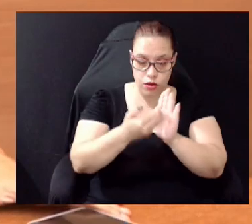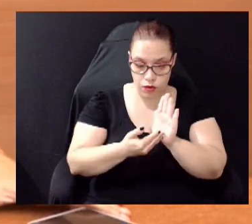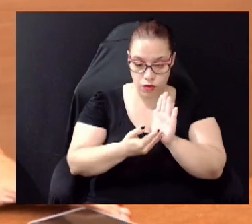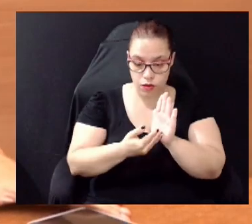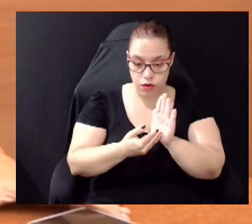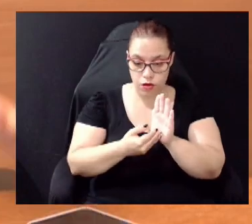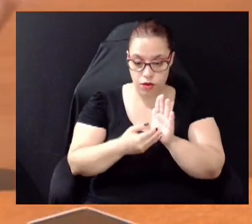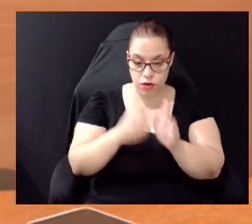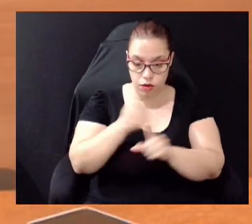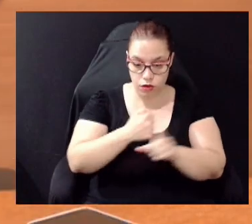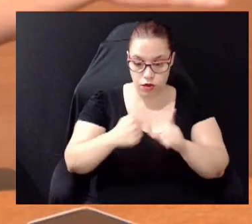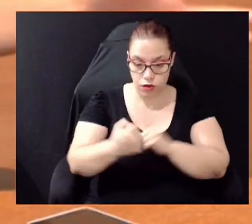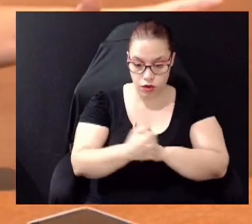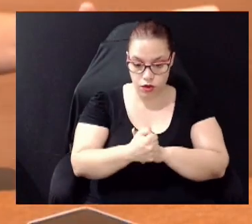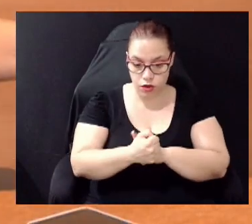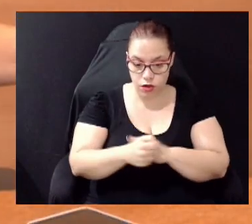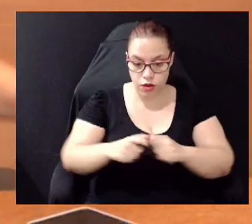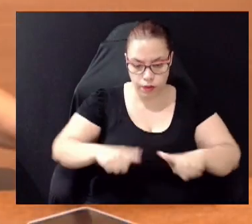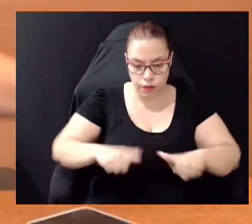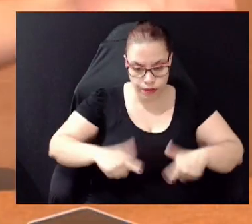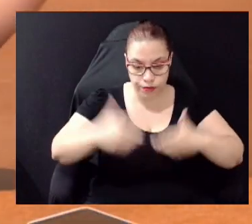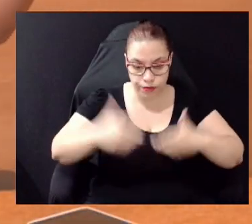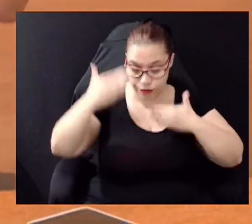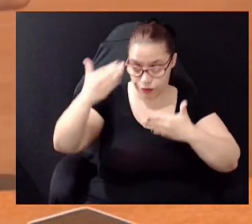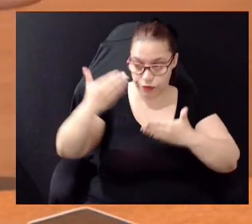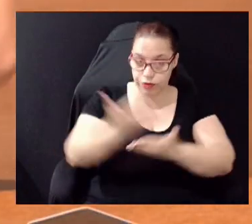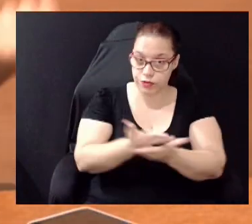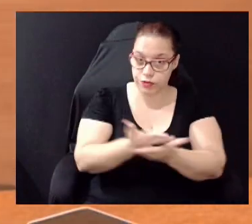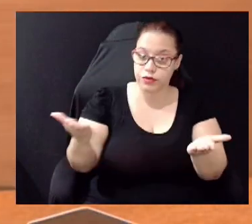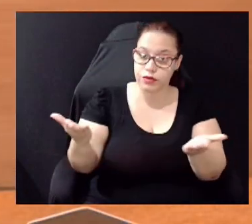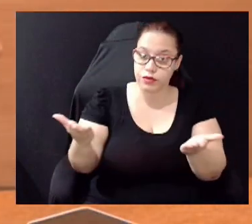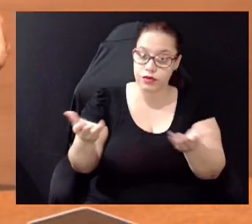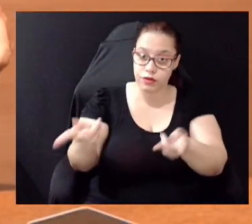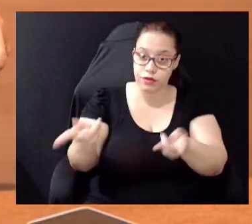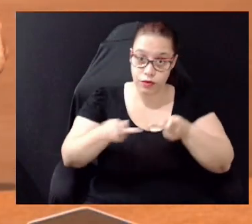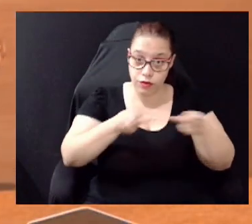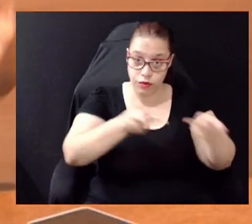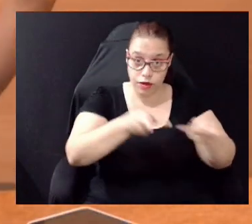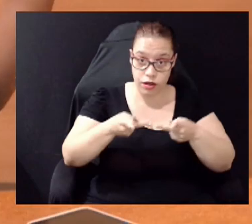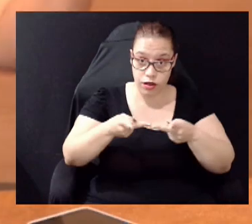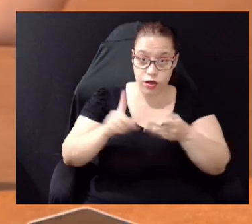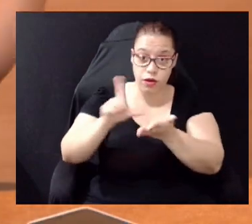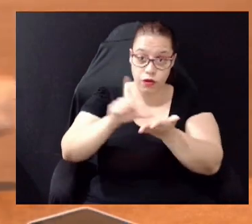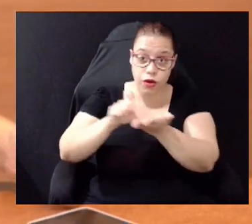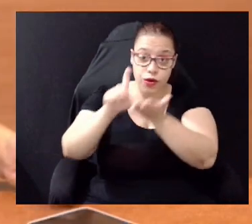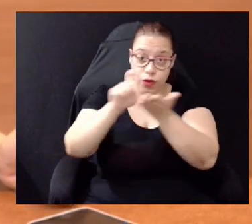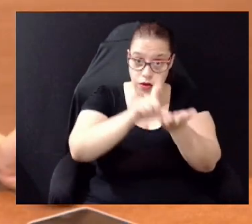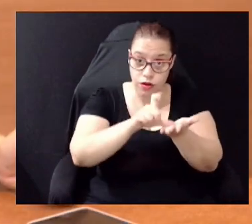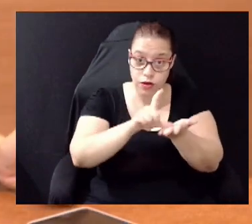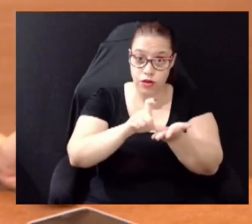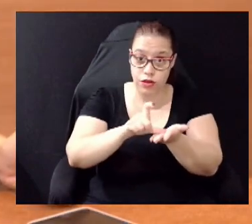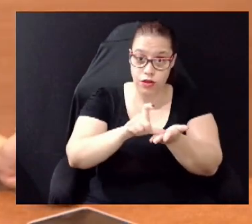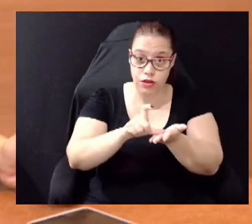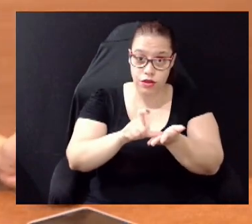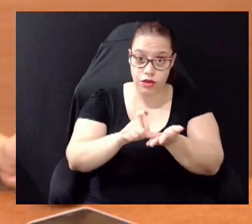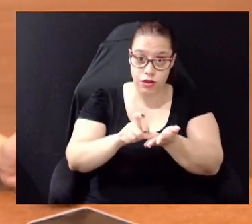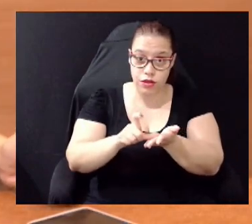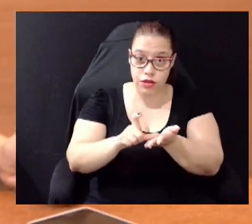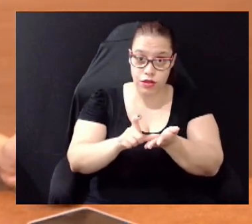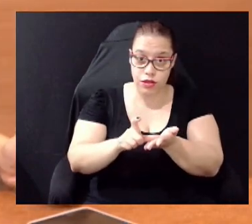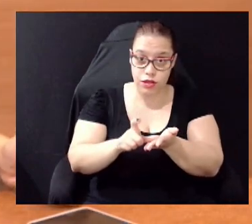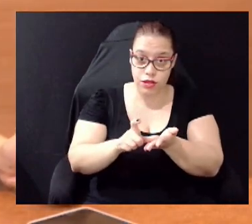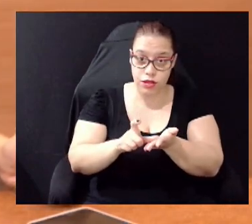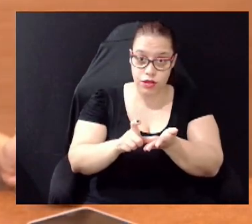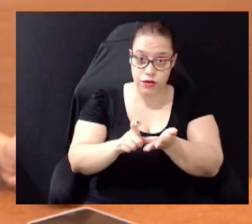estamos aí nessa luta. Quero agradecer a todo mundo que veio, convidar para a gente tirar uma foto e 8